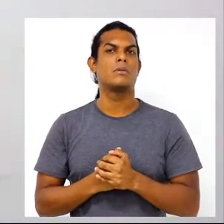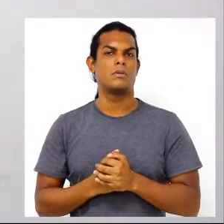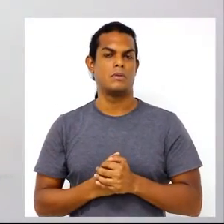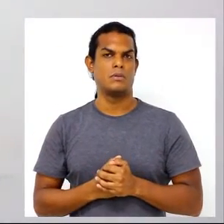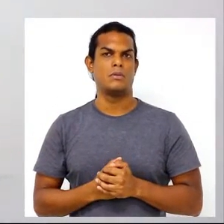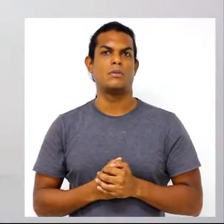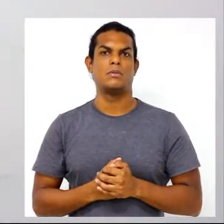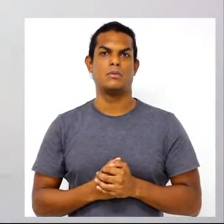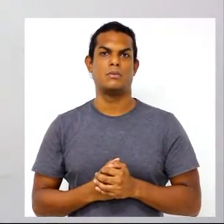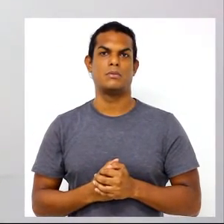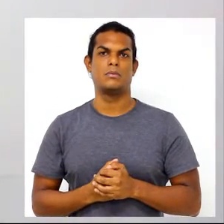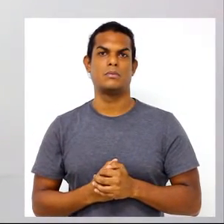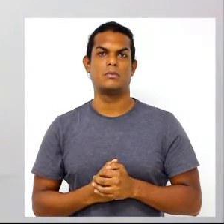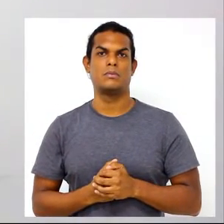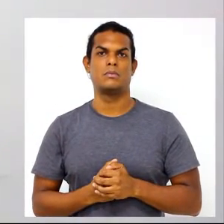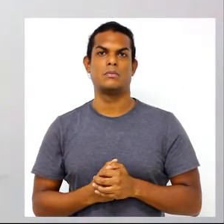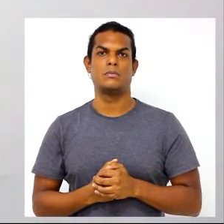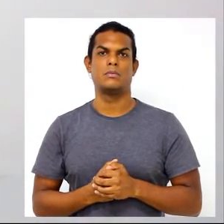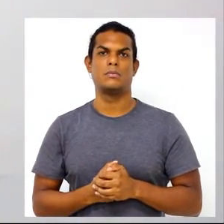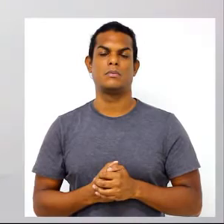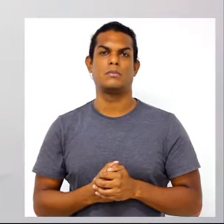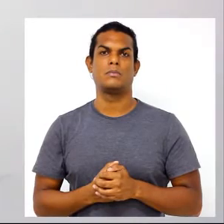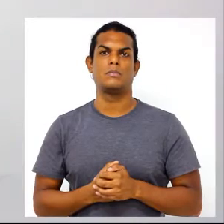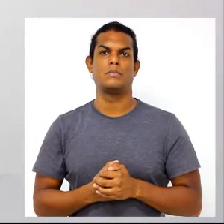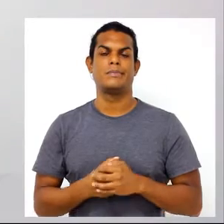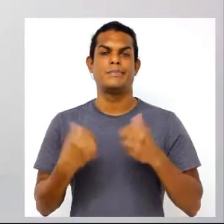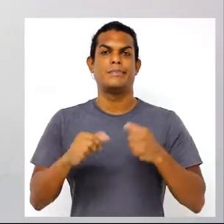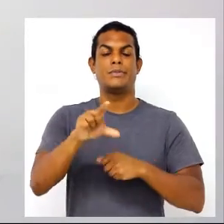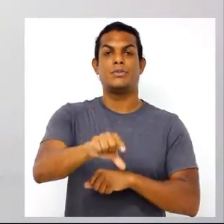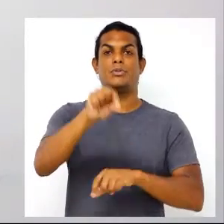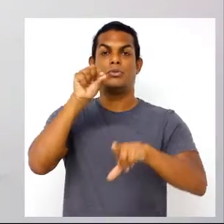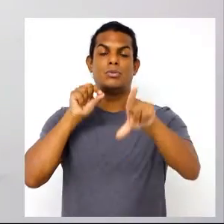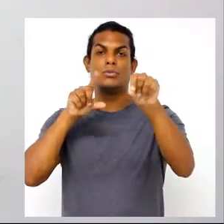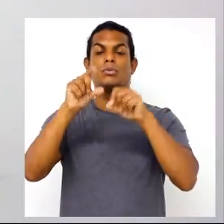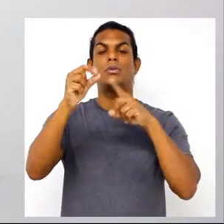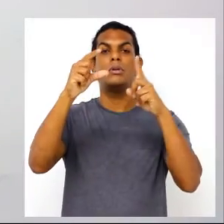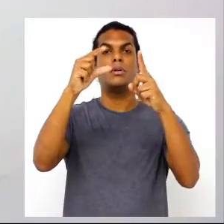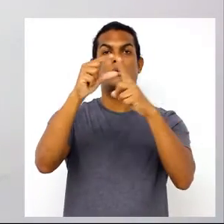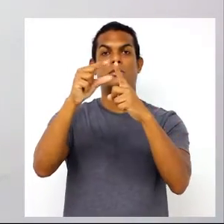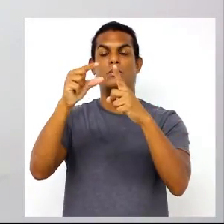o direcionamento da escolha de vocabulário, como eu vou